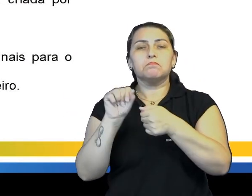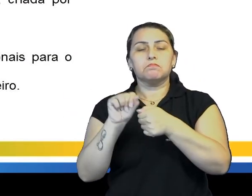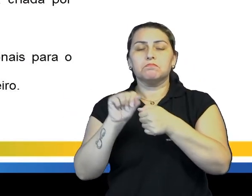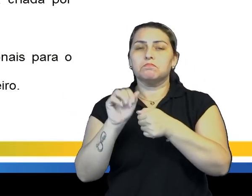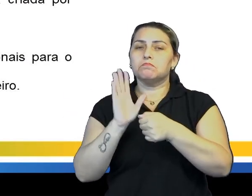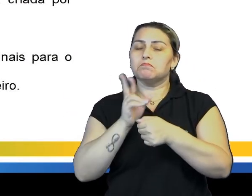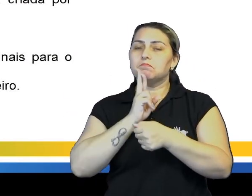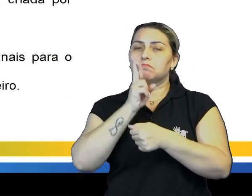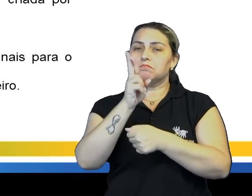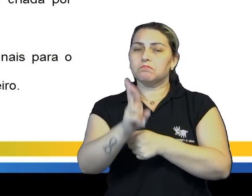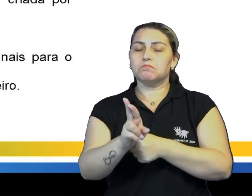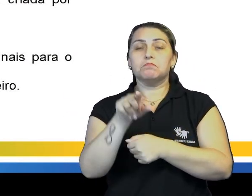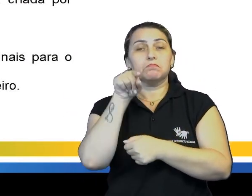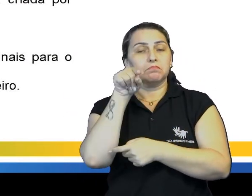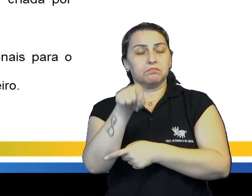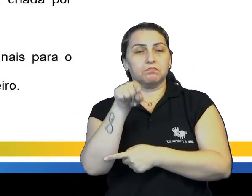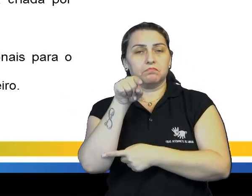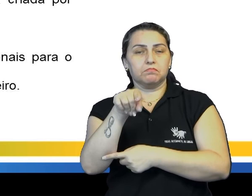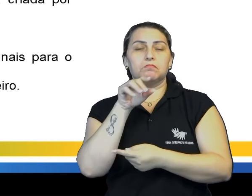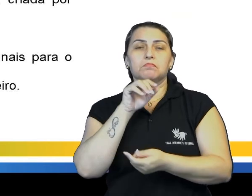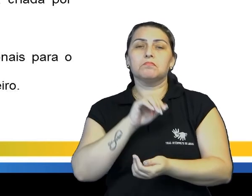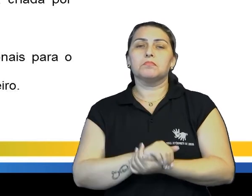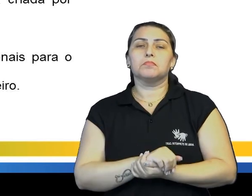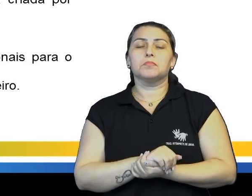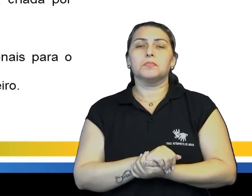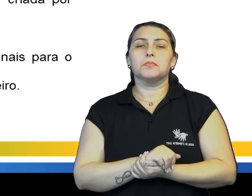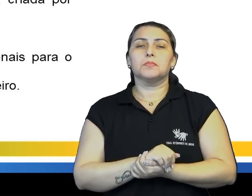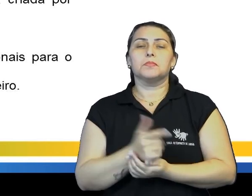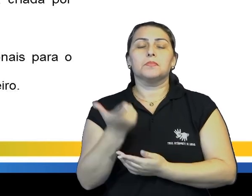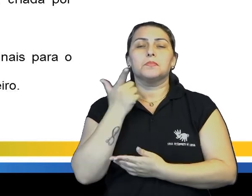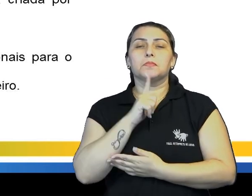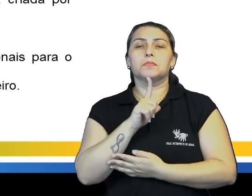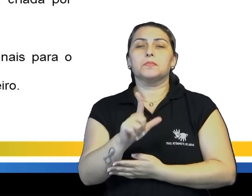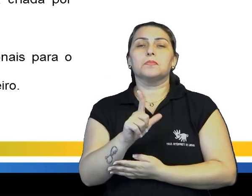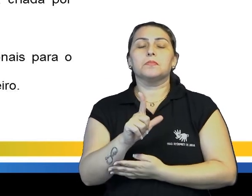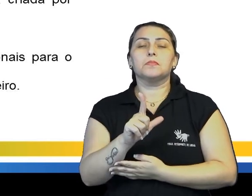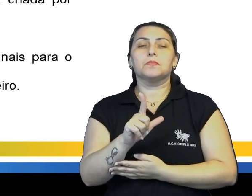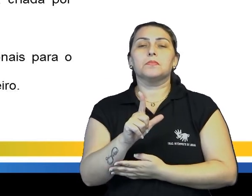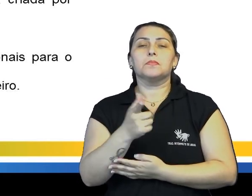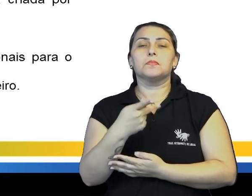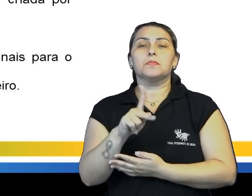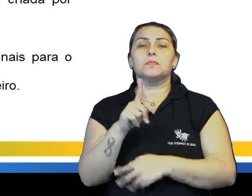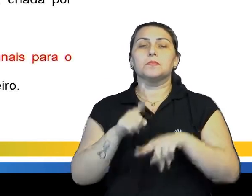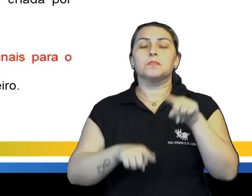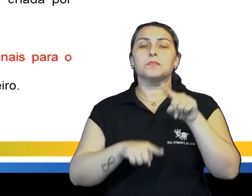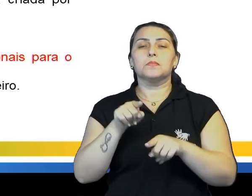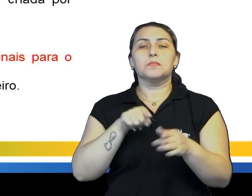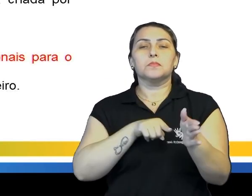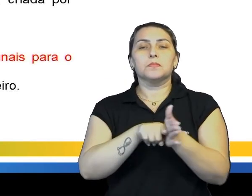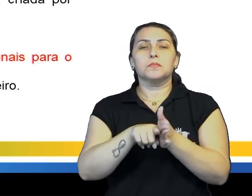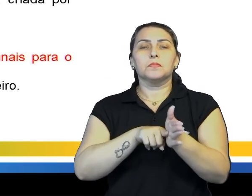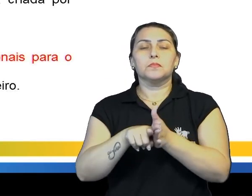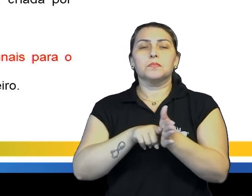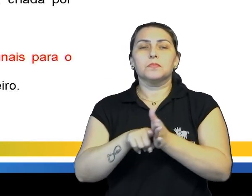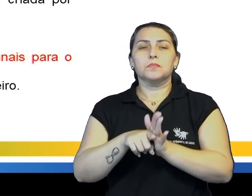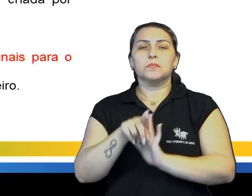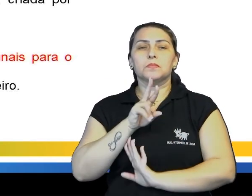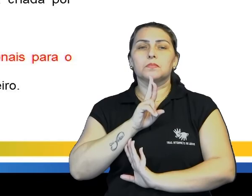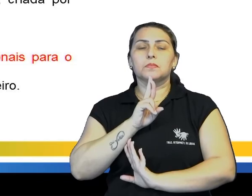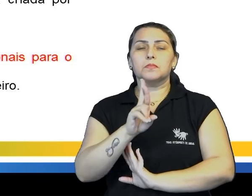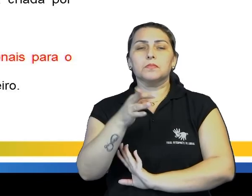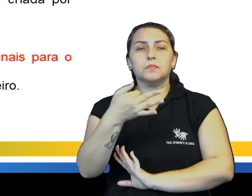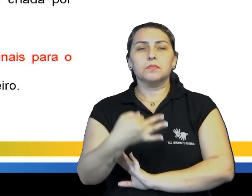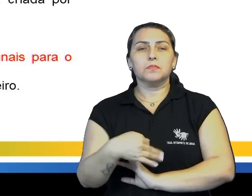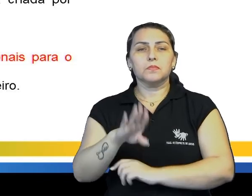já ela resolvida para você estar, né, adquirindo ela e colocando no seu material de pesquisa, tá? Então a questão